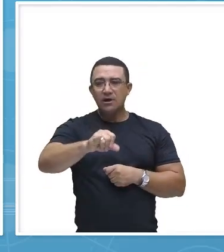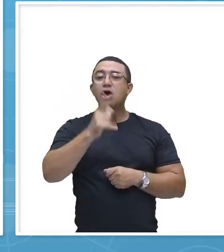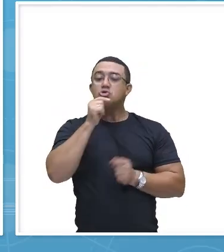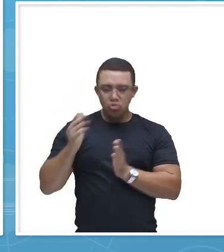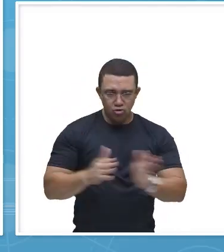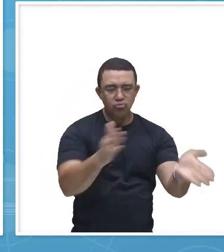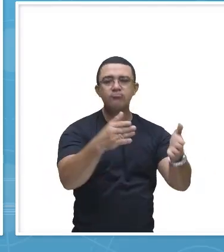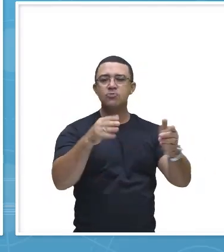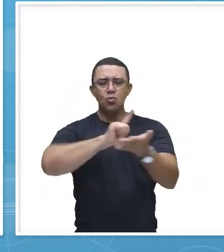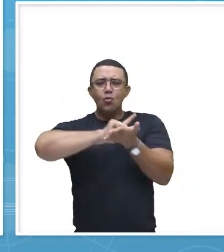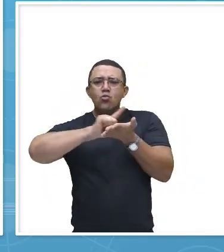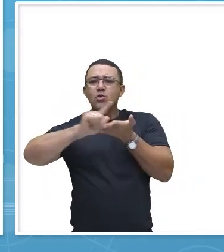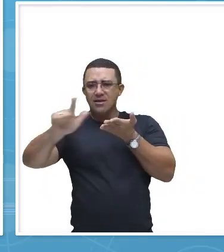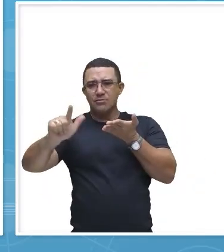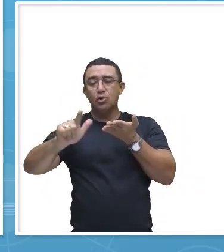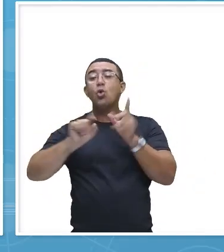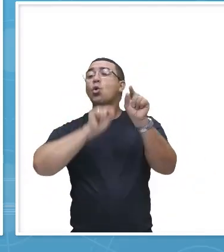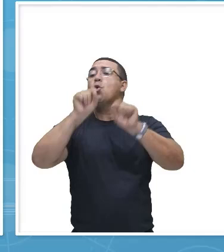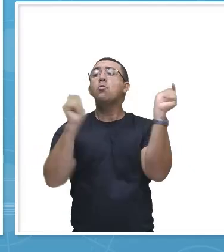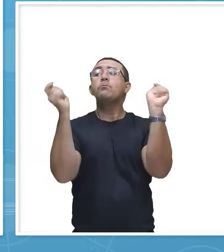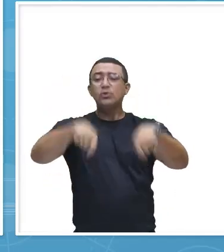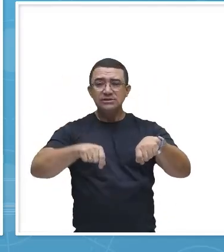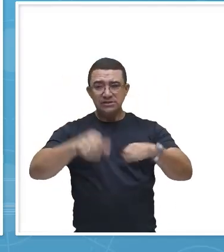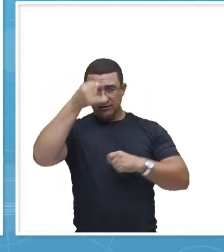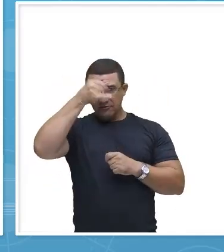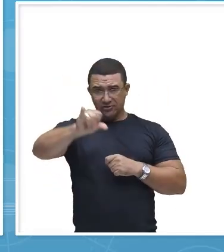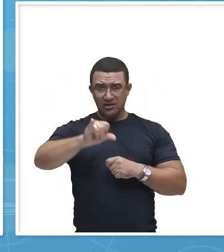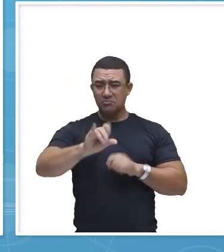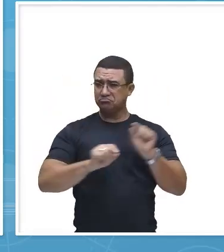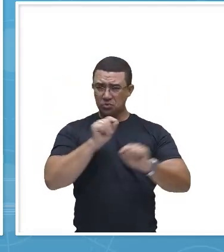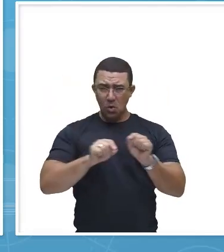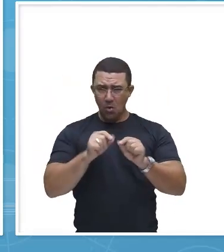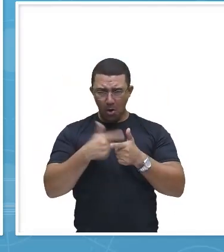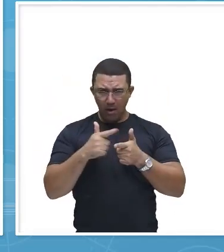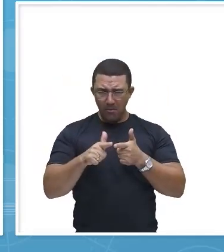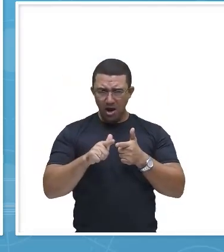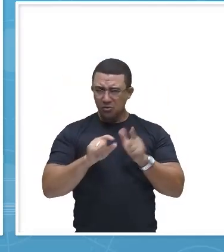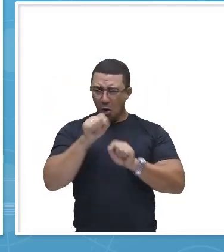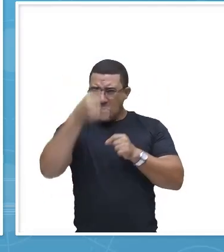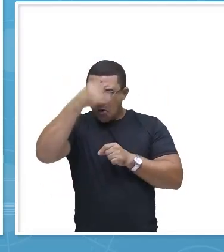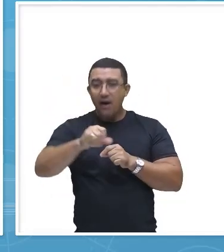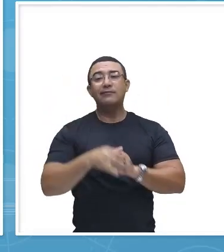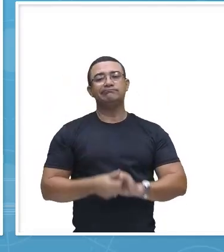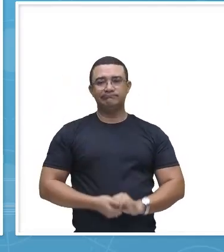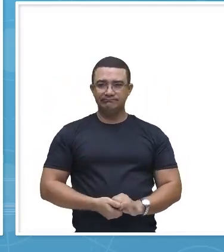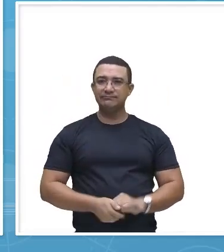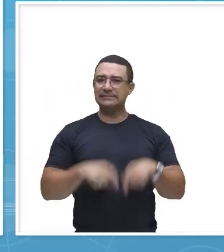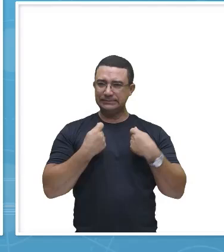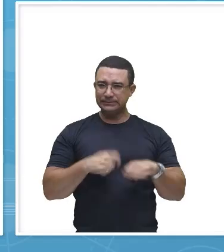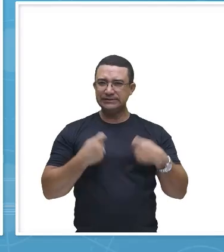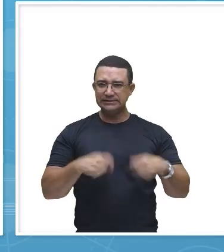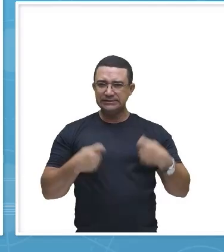tá? E como nós podemos evitar isso? Né? Como nós podemos evitar esse problema? Construindo calhas nos